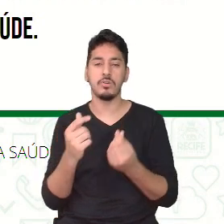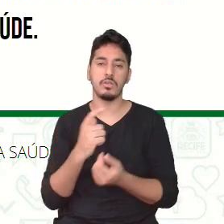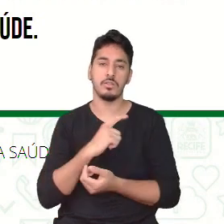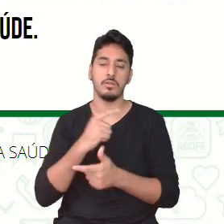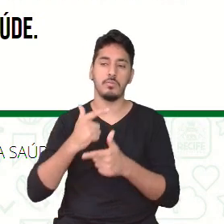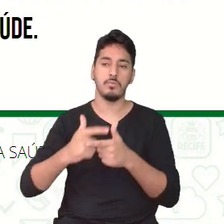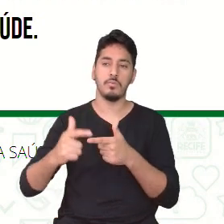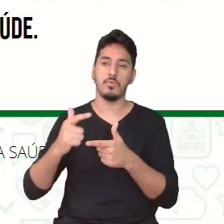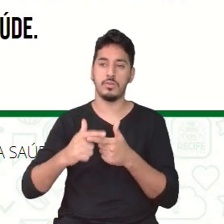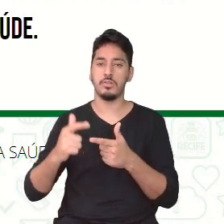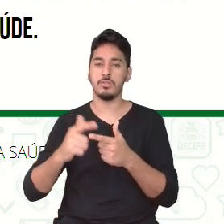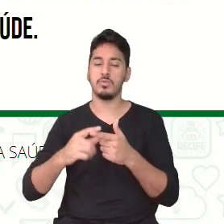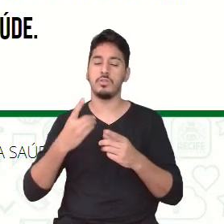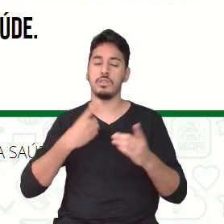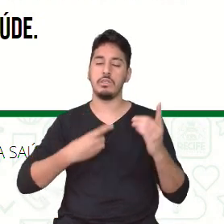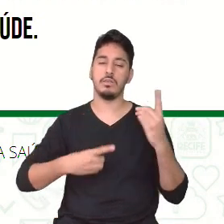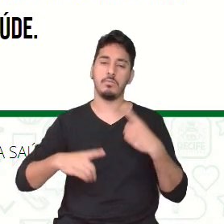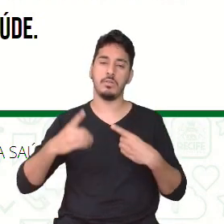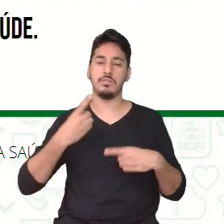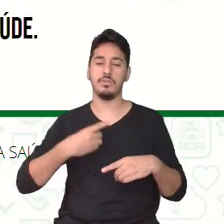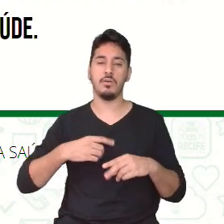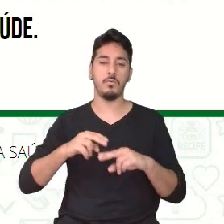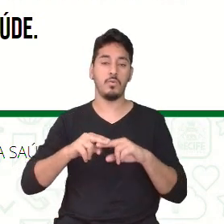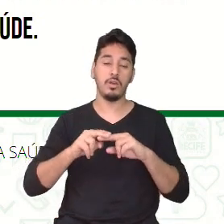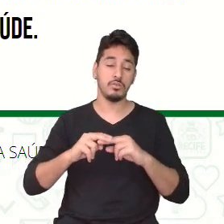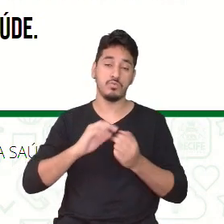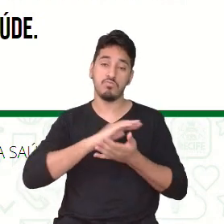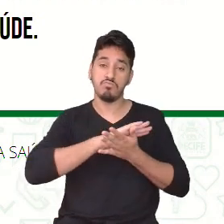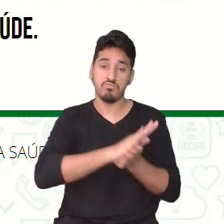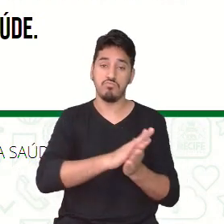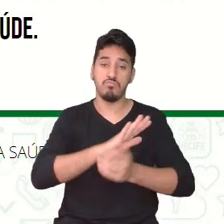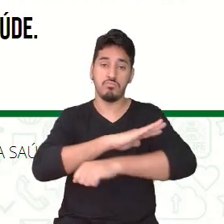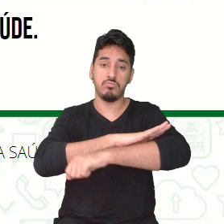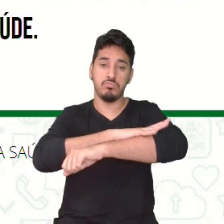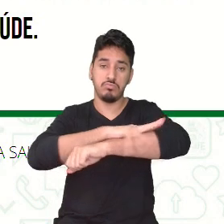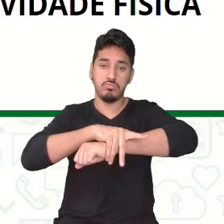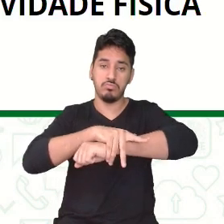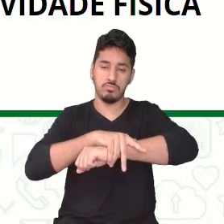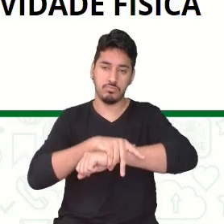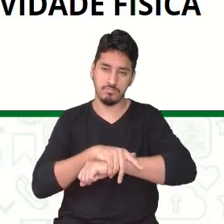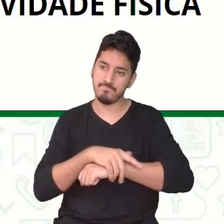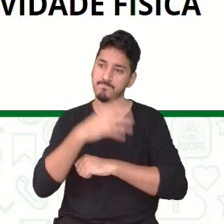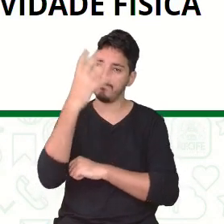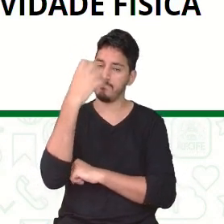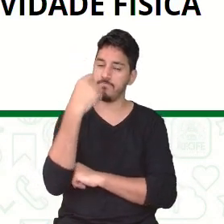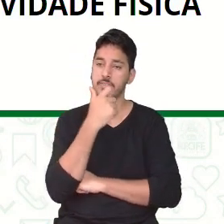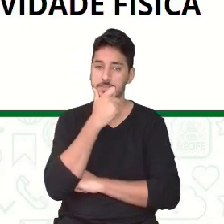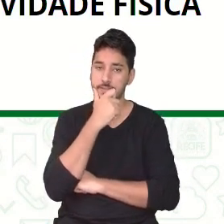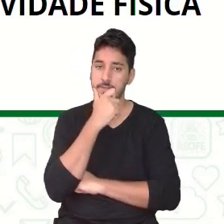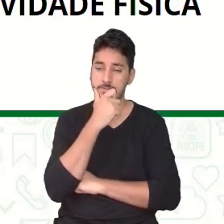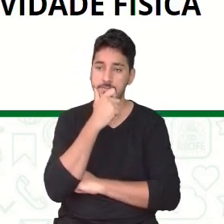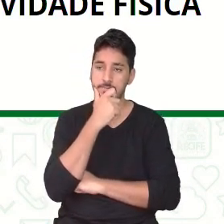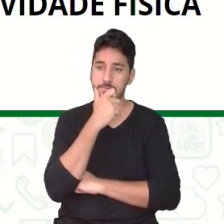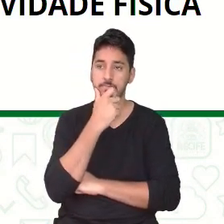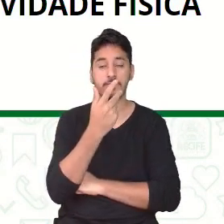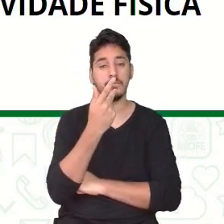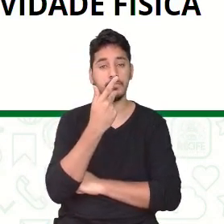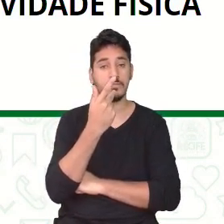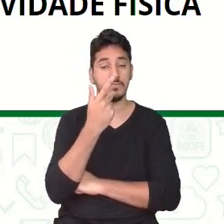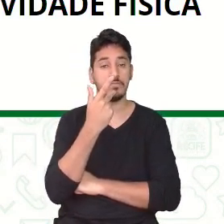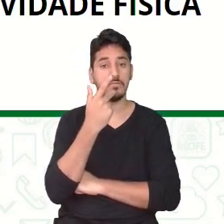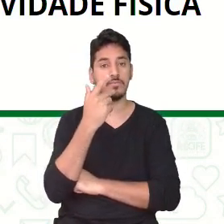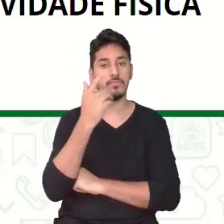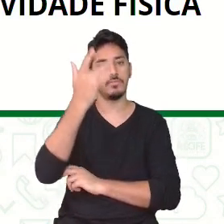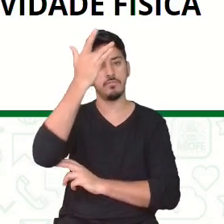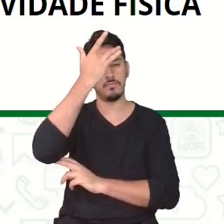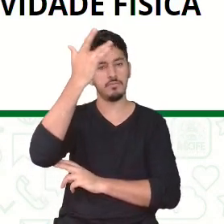ter problemas com depressão, por exemplo, por causa do racismo. Vejam só que coisa séria, né? Falar em saúde mental,